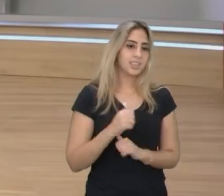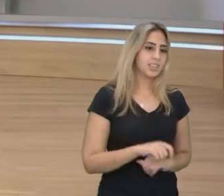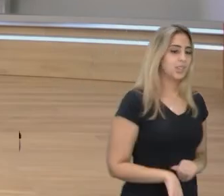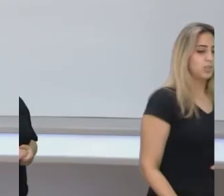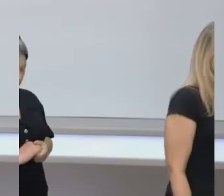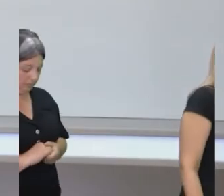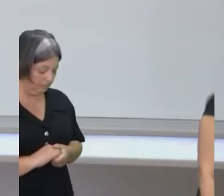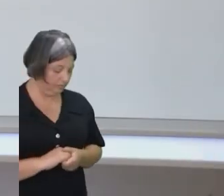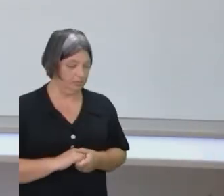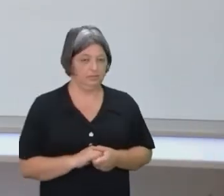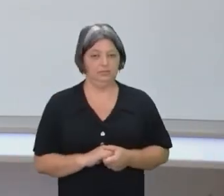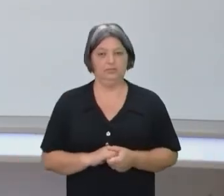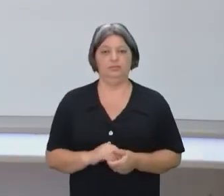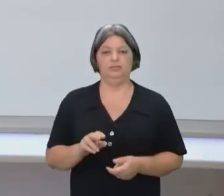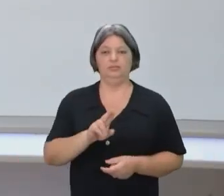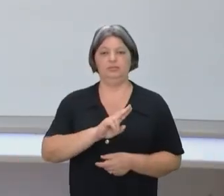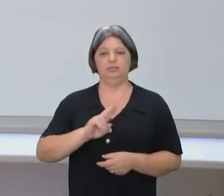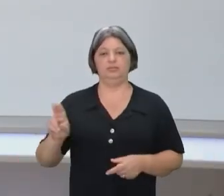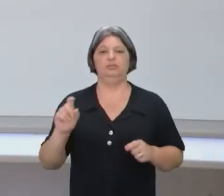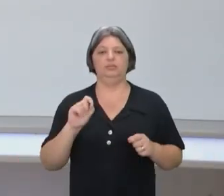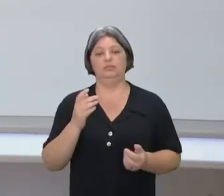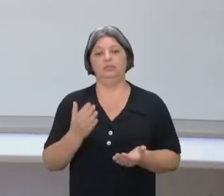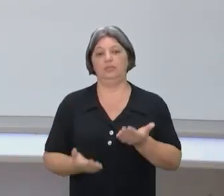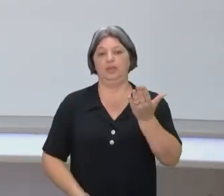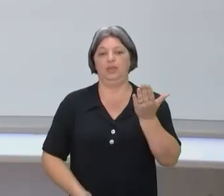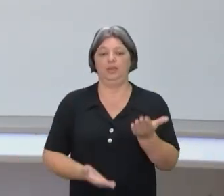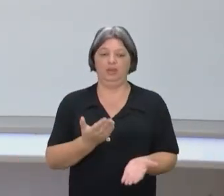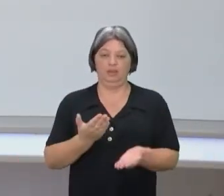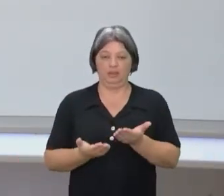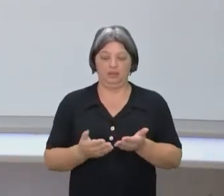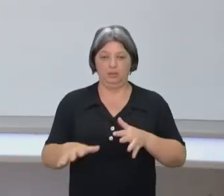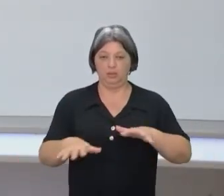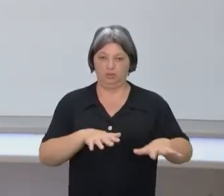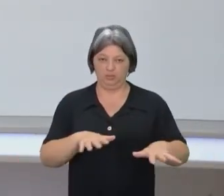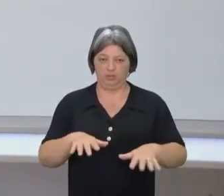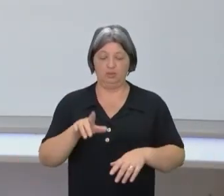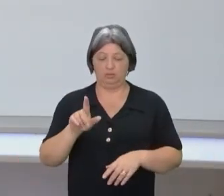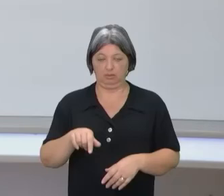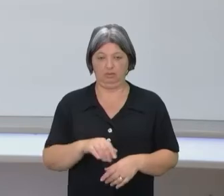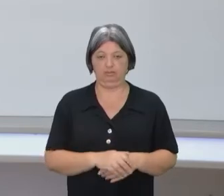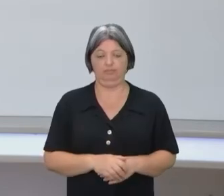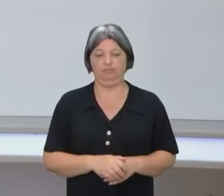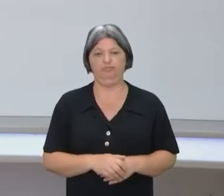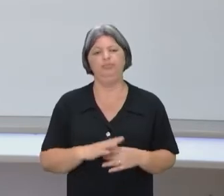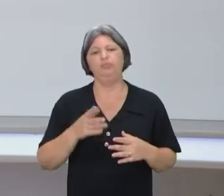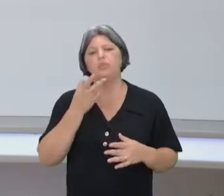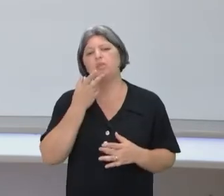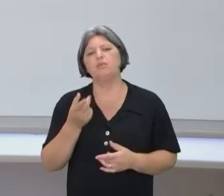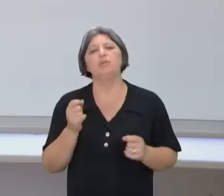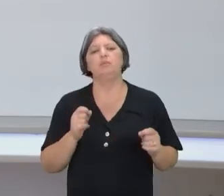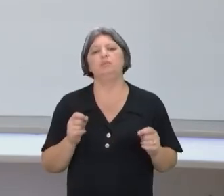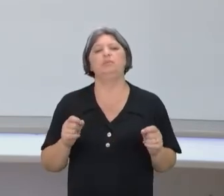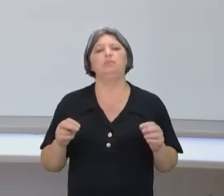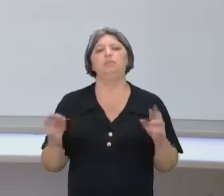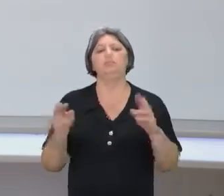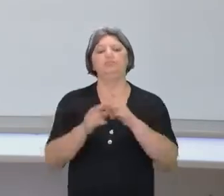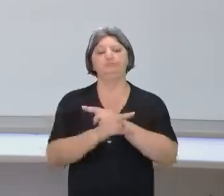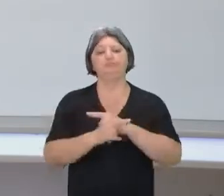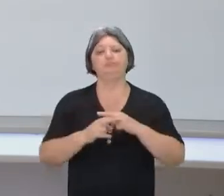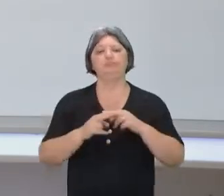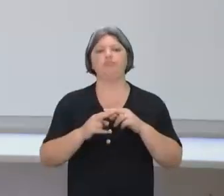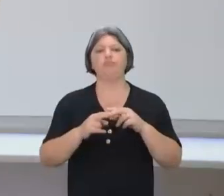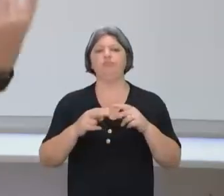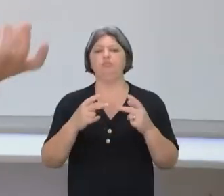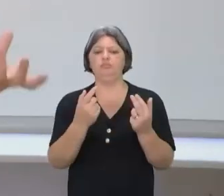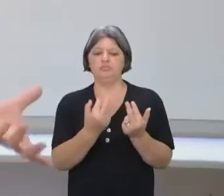nosso componente não é equilíbrio em movimento? Quando a gente fala assim em relação de igualdade, então velocidade